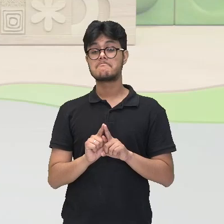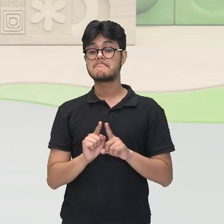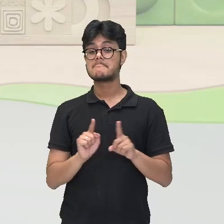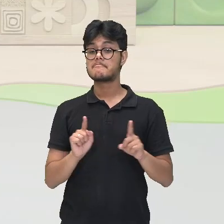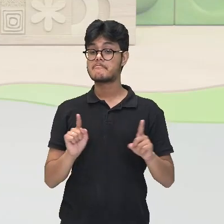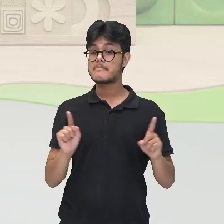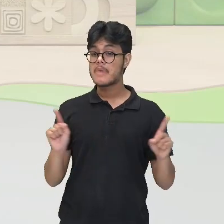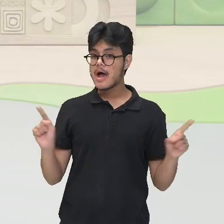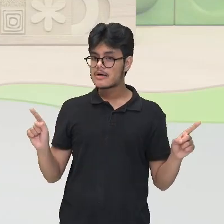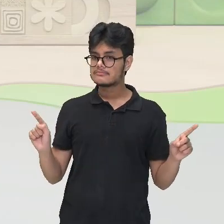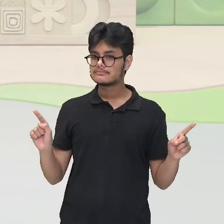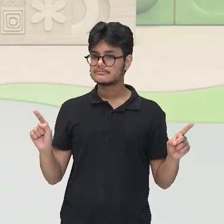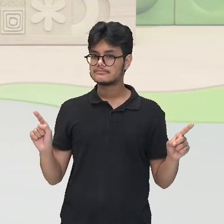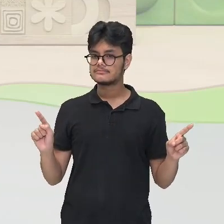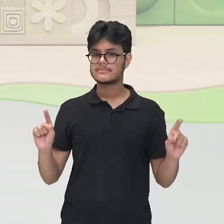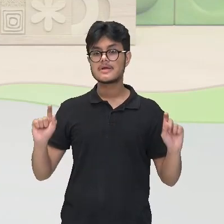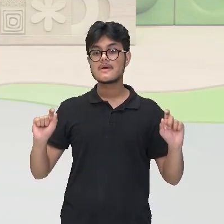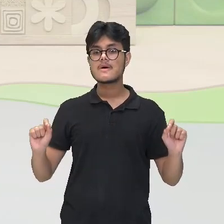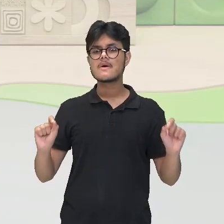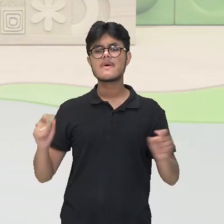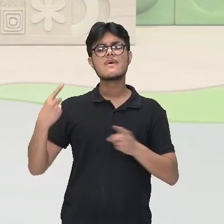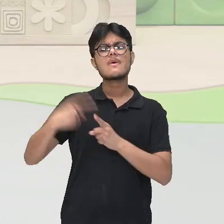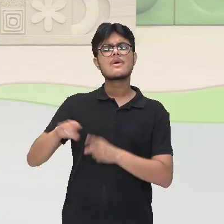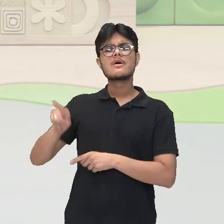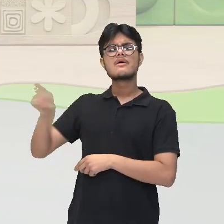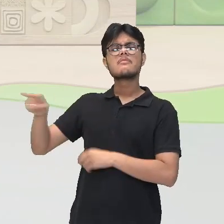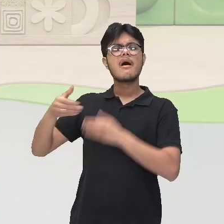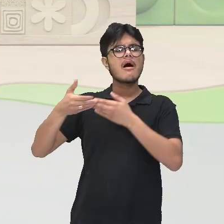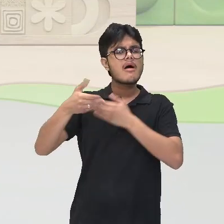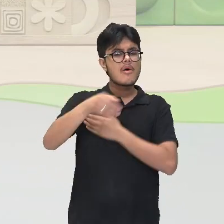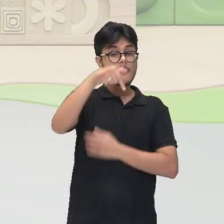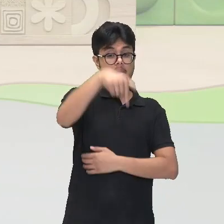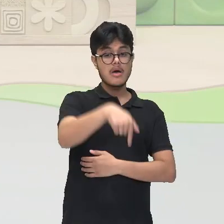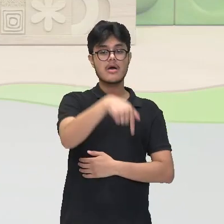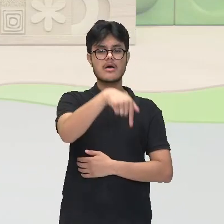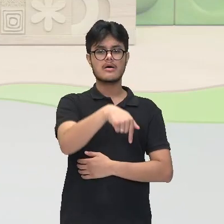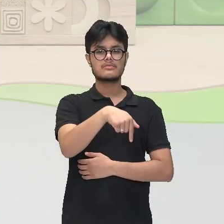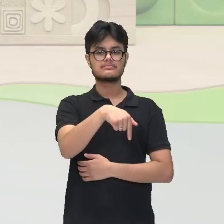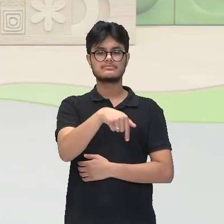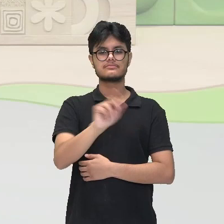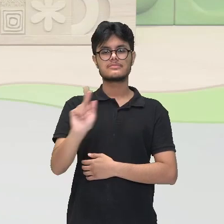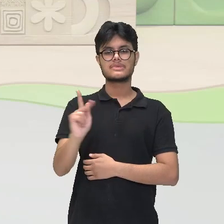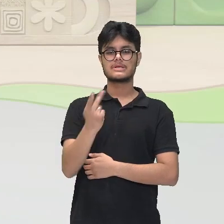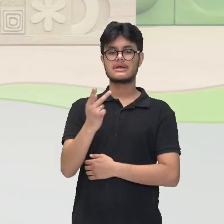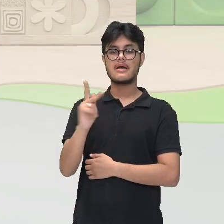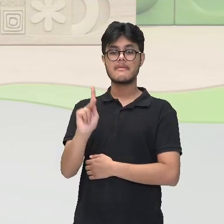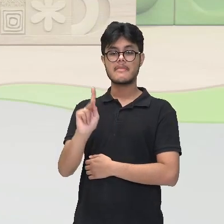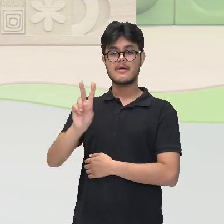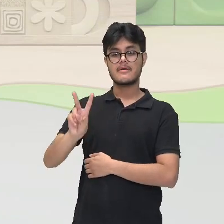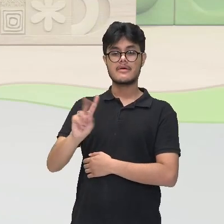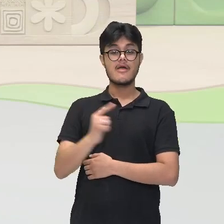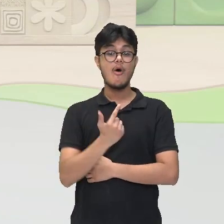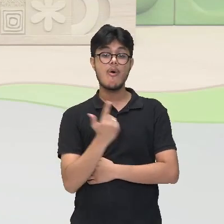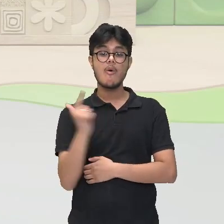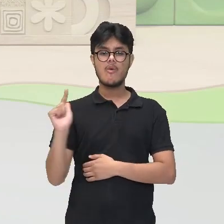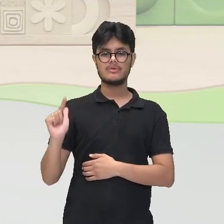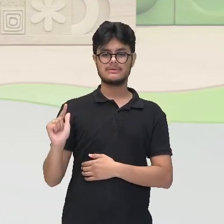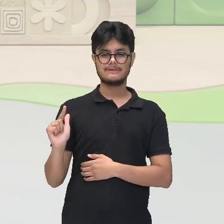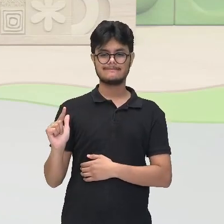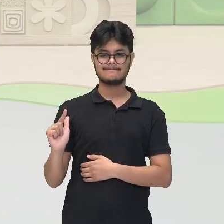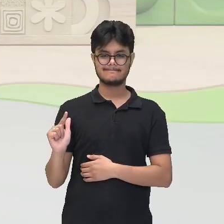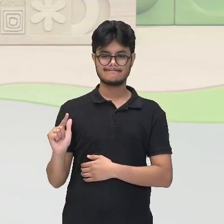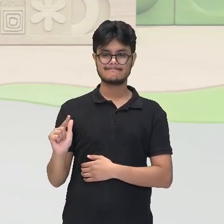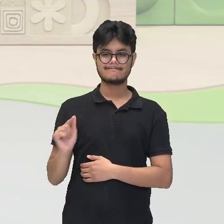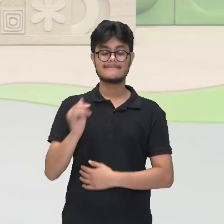HPV, mas o motivo de ter começado essa campanha no nosso estado é outro. Infelizmente, é um